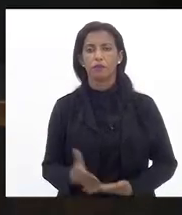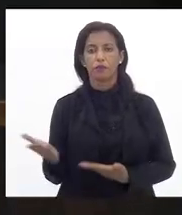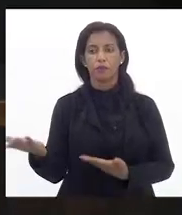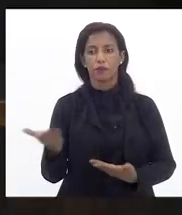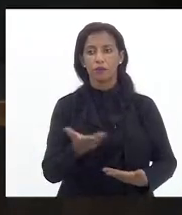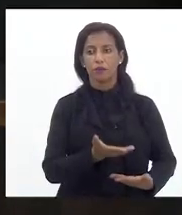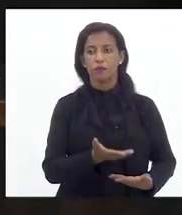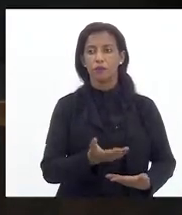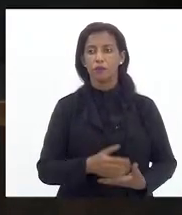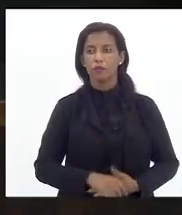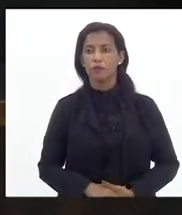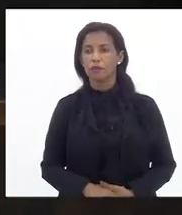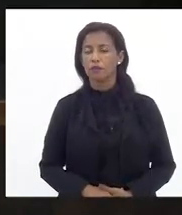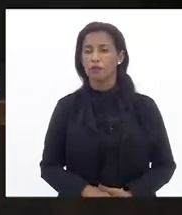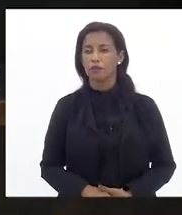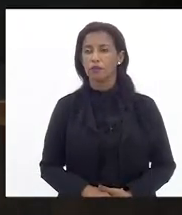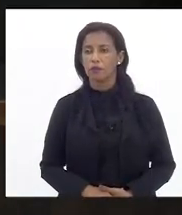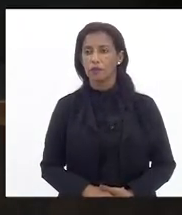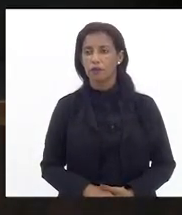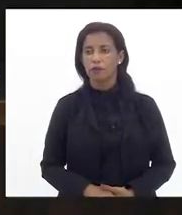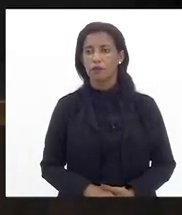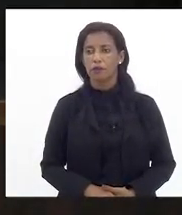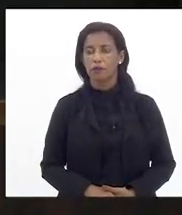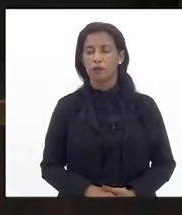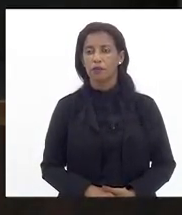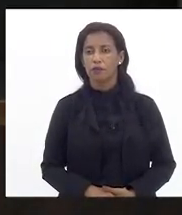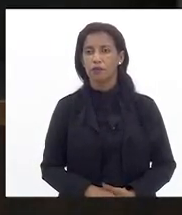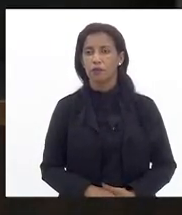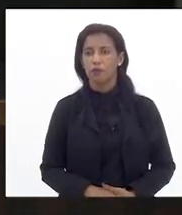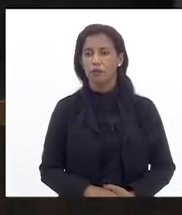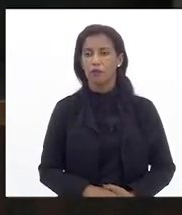chamar e o senhor